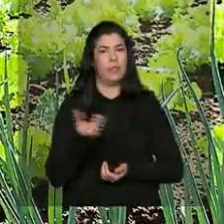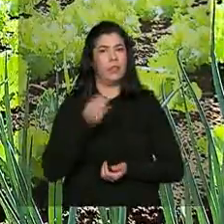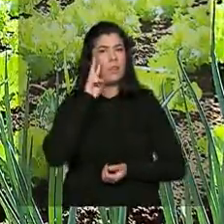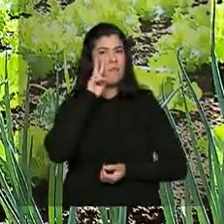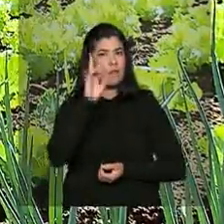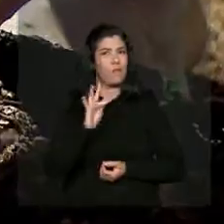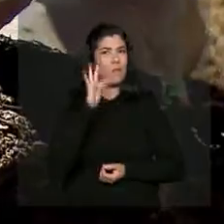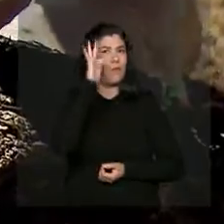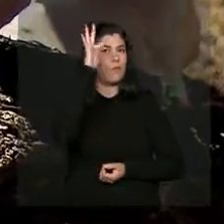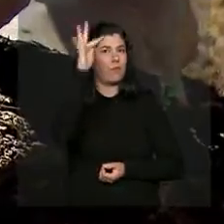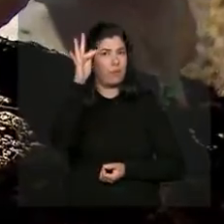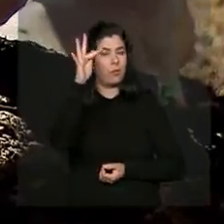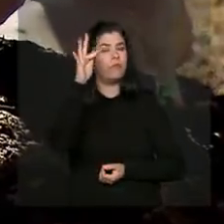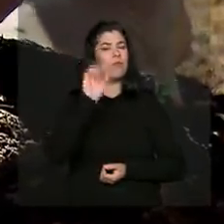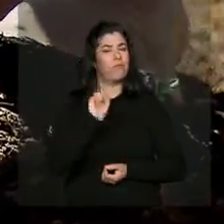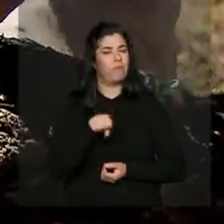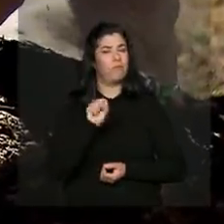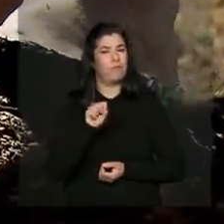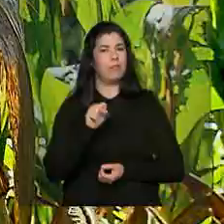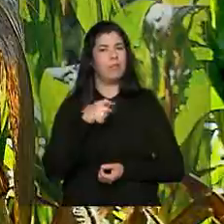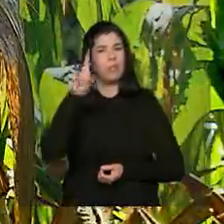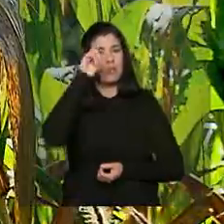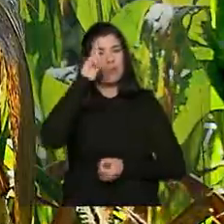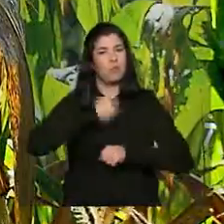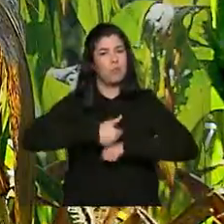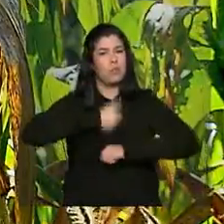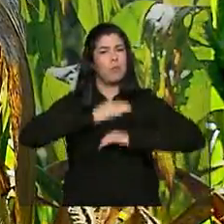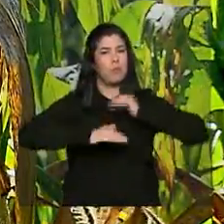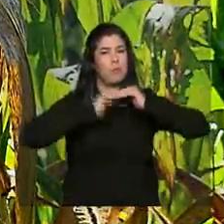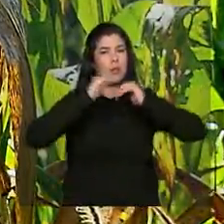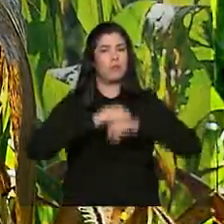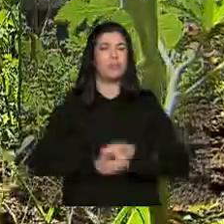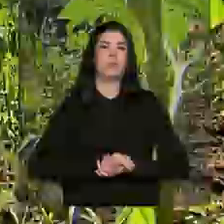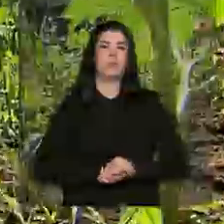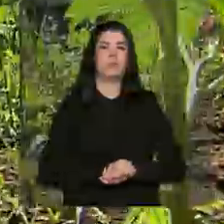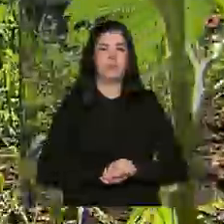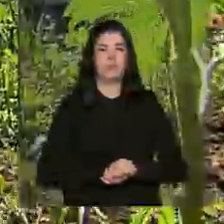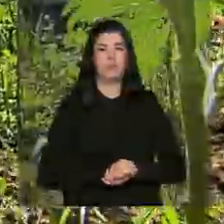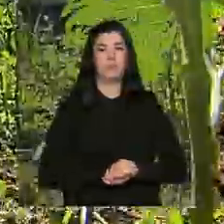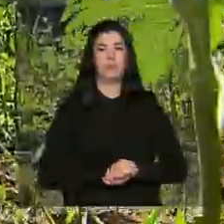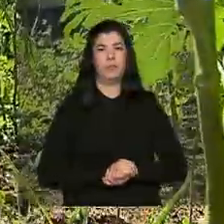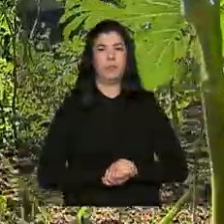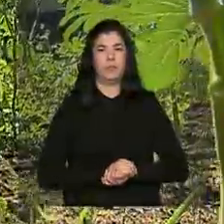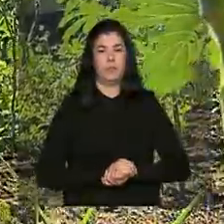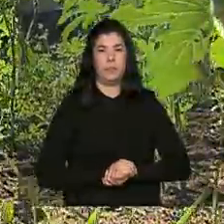olhar para frente, quer olhar para o futuro, cada dia melhorando, cada dia melhor.